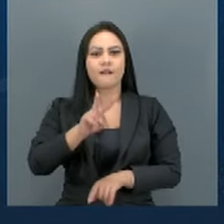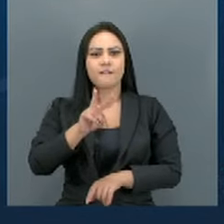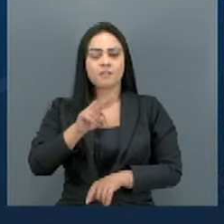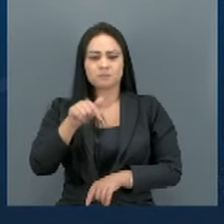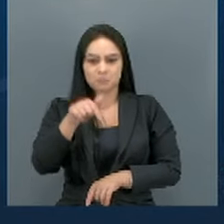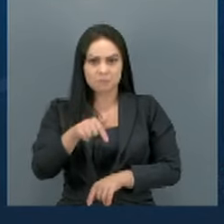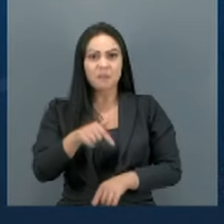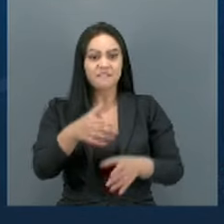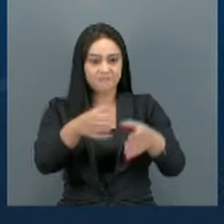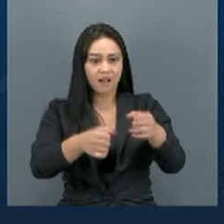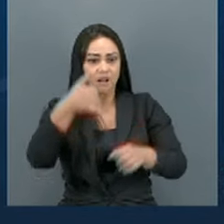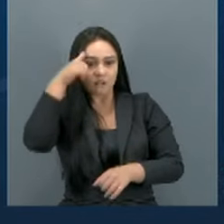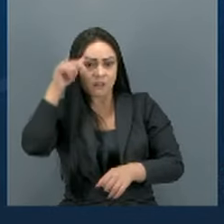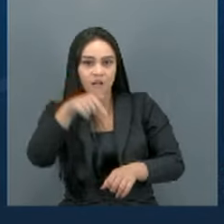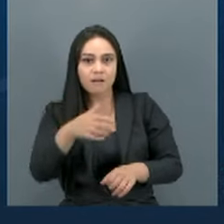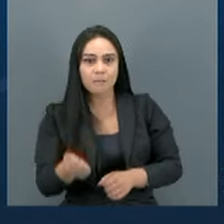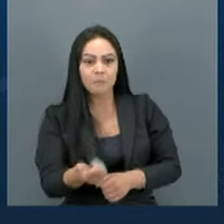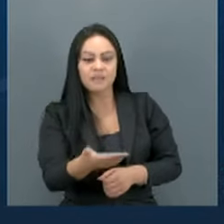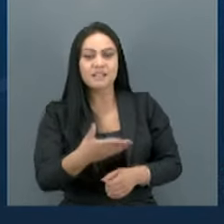filho tomar.